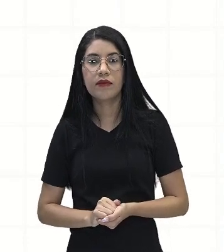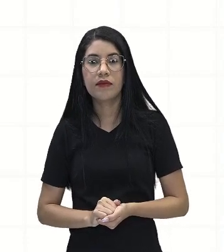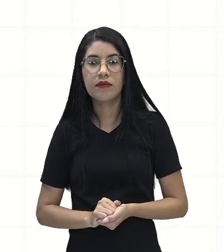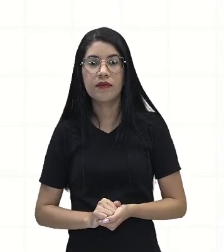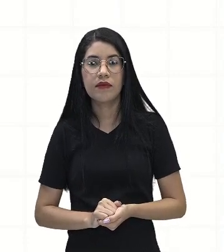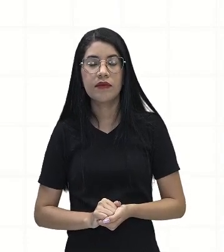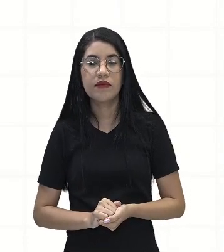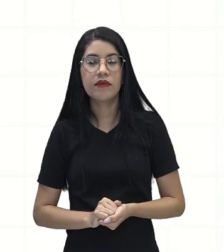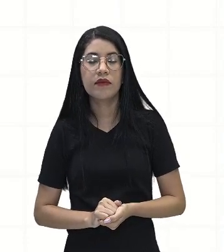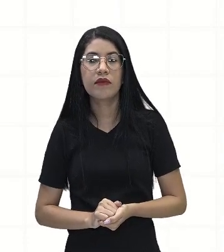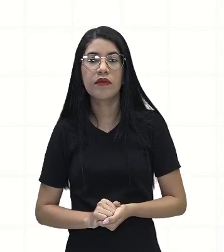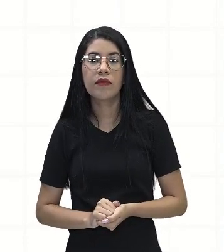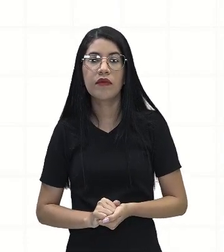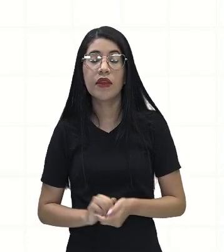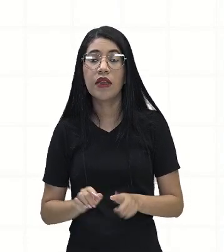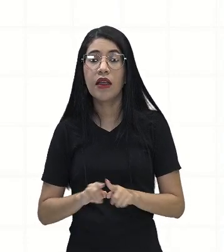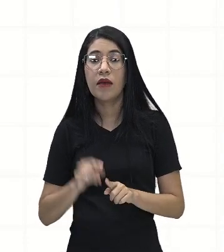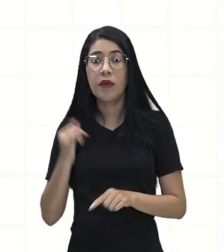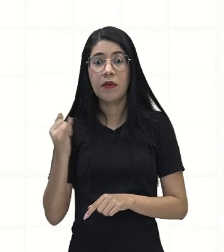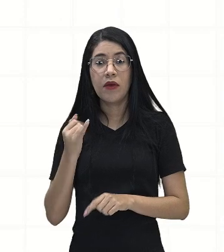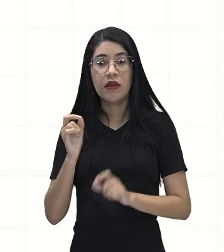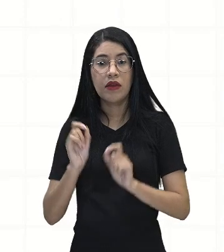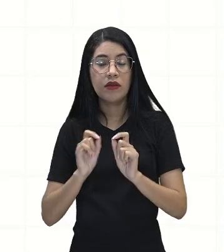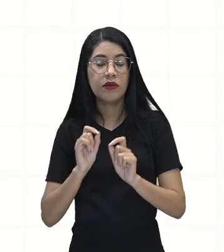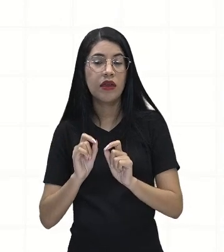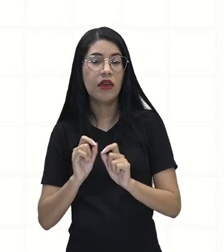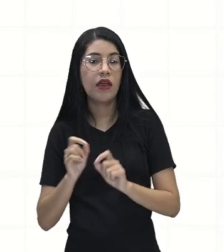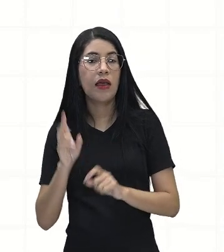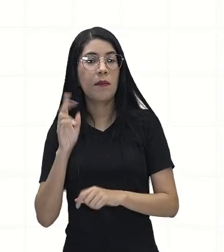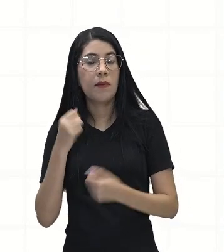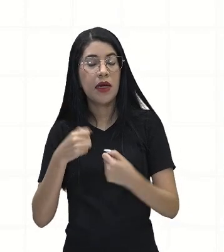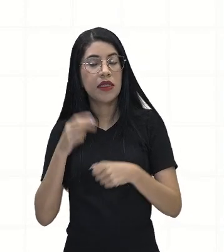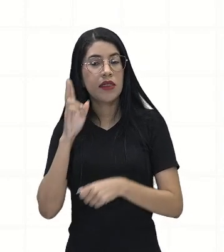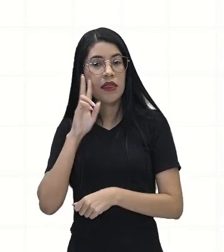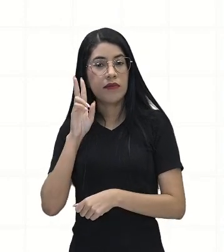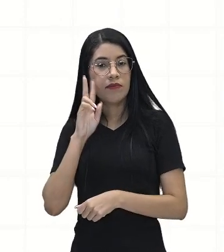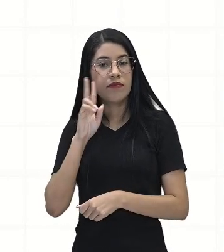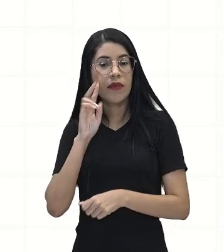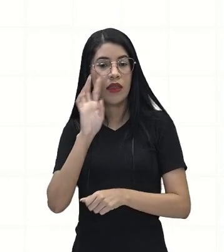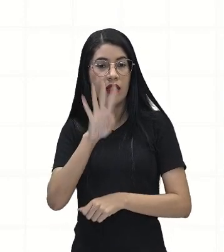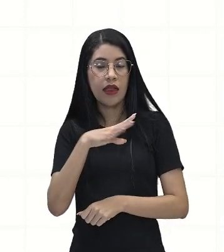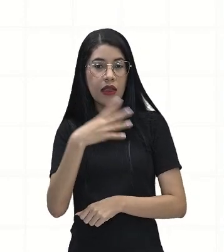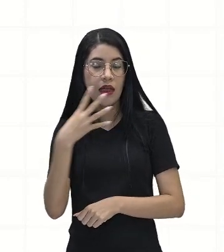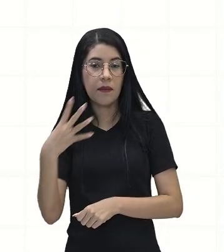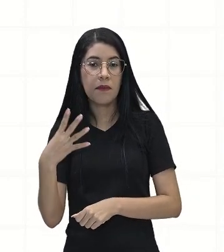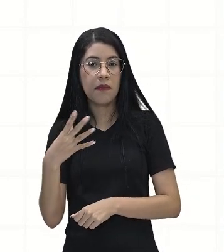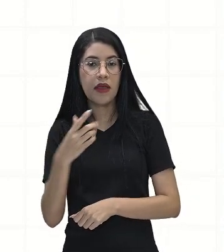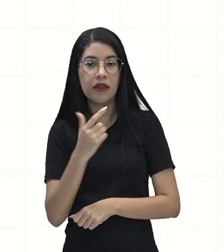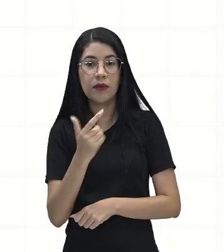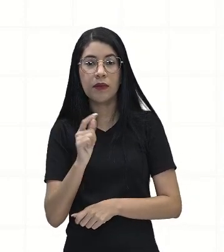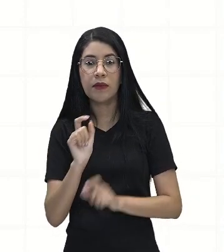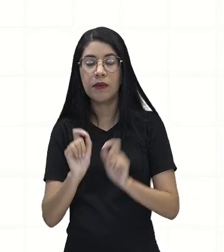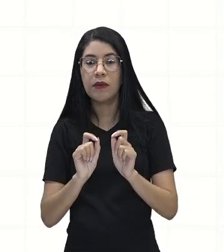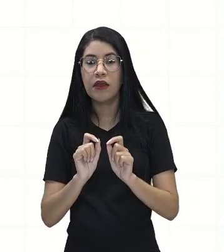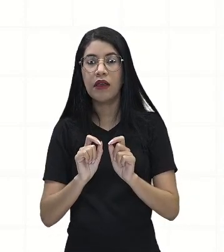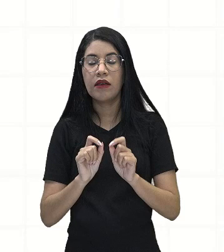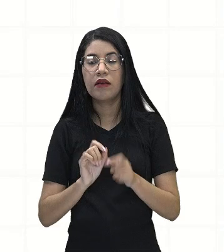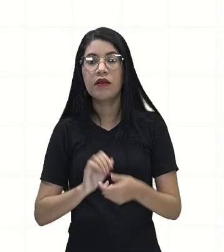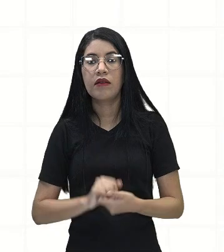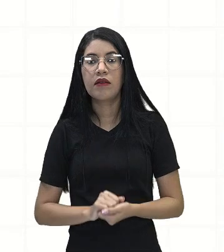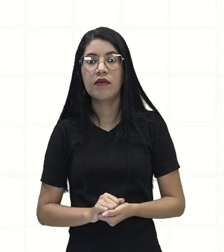um ponto importante é lembrarmos que as tabelas, elas não têm essas